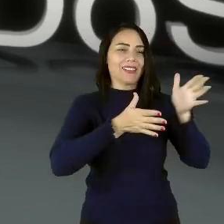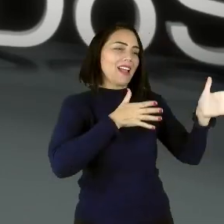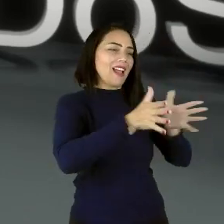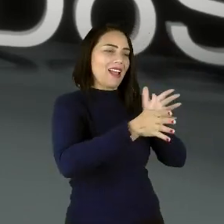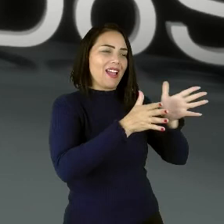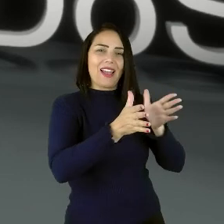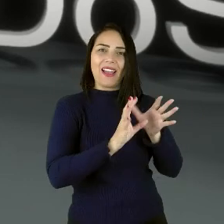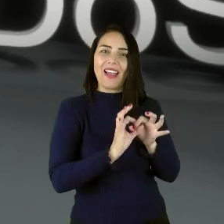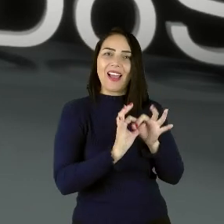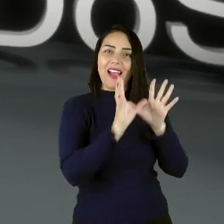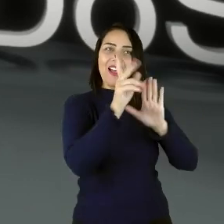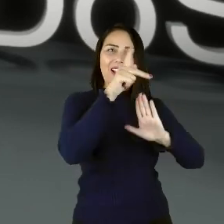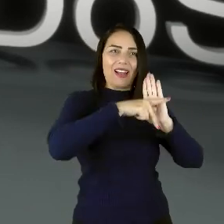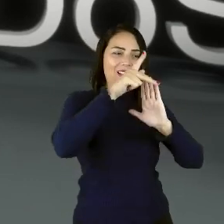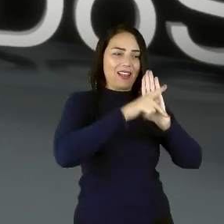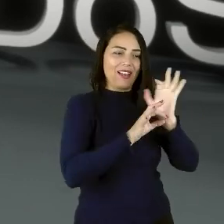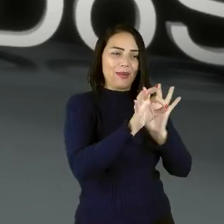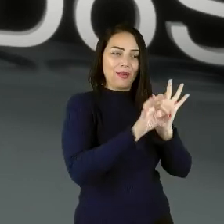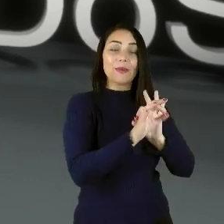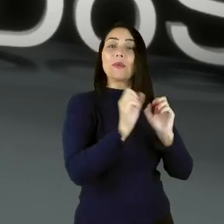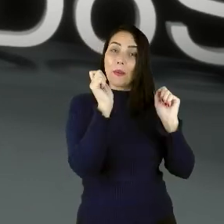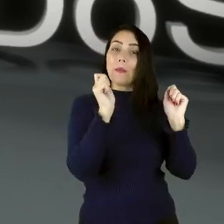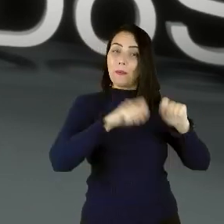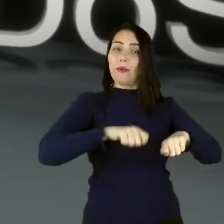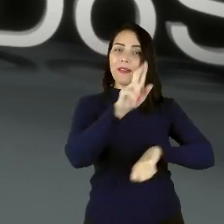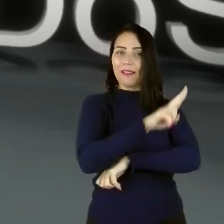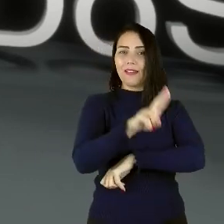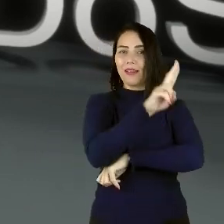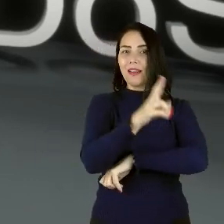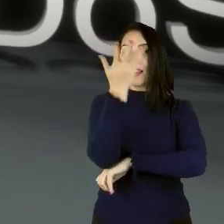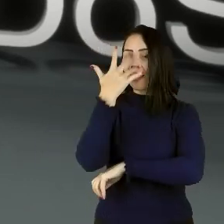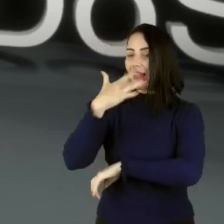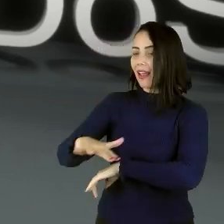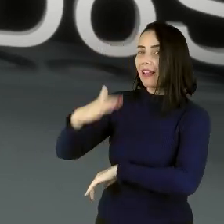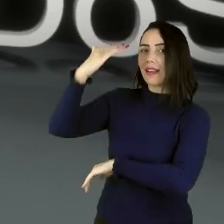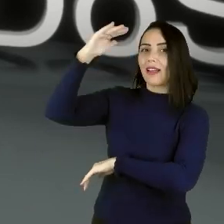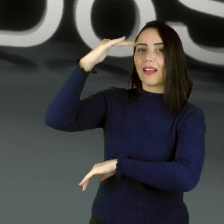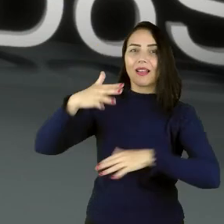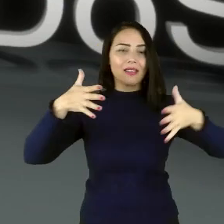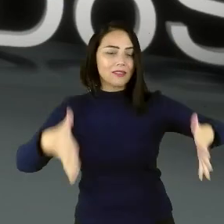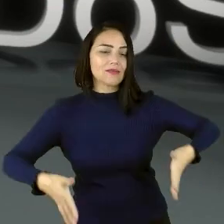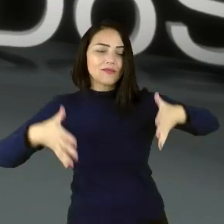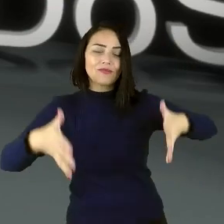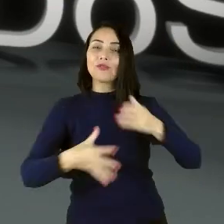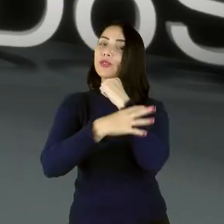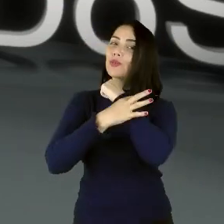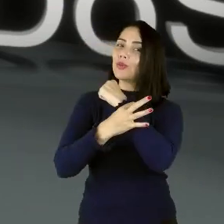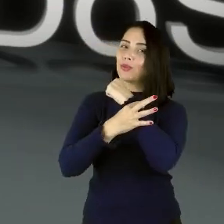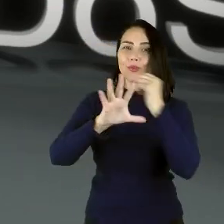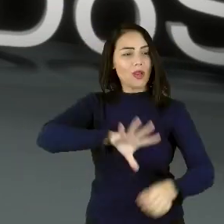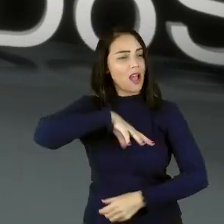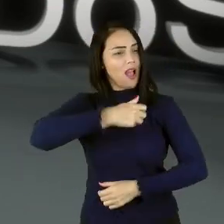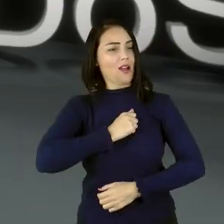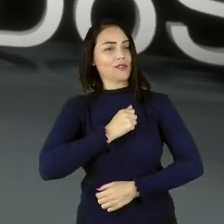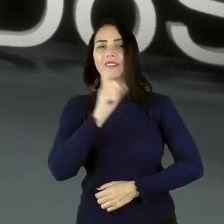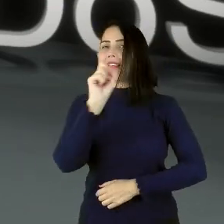que possam ser utilizados por crianças e adultos em cadeiras de rodas de forma segura e autônoma, sem a